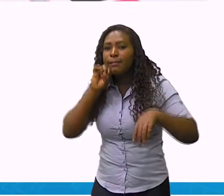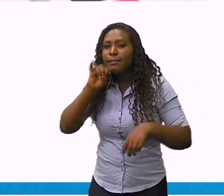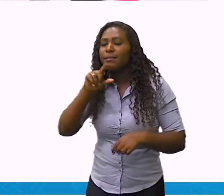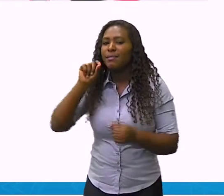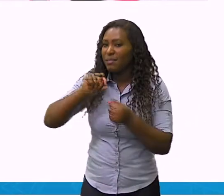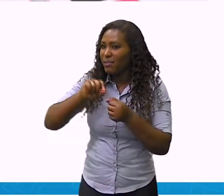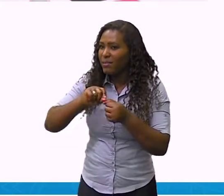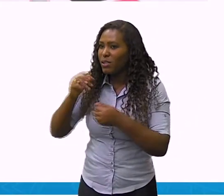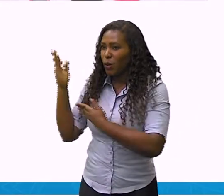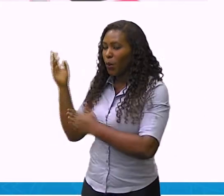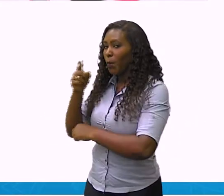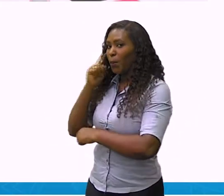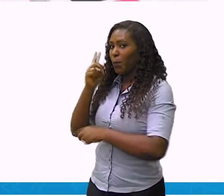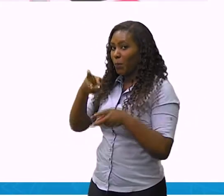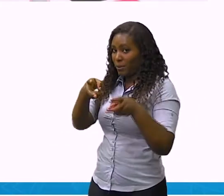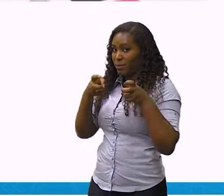aqui,